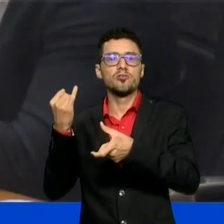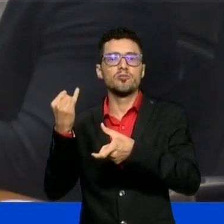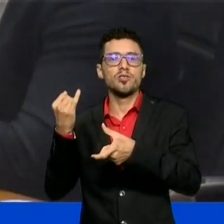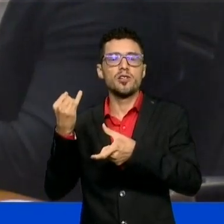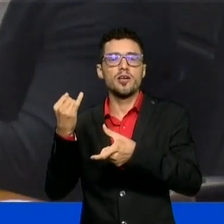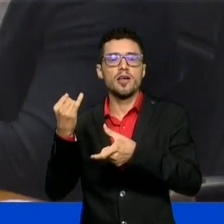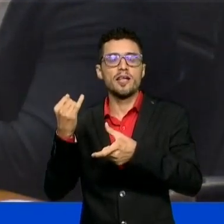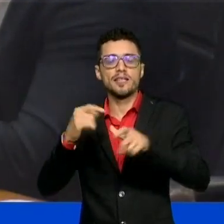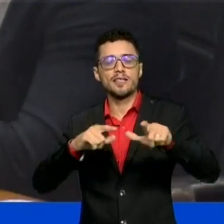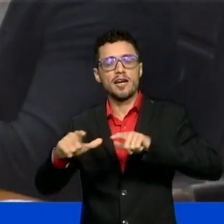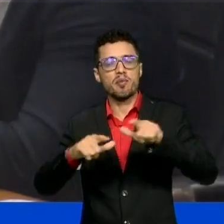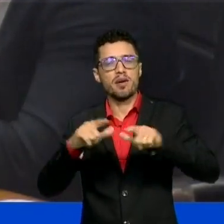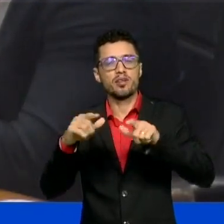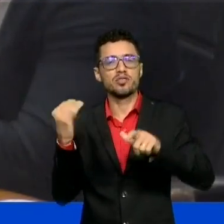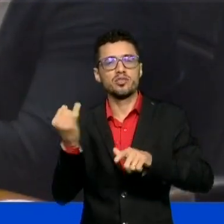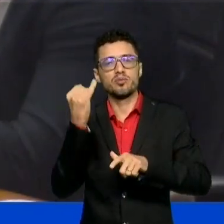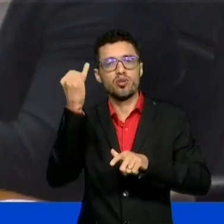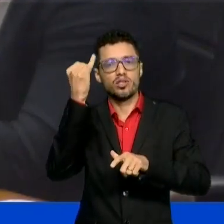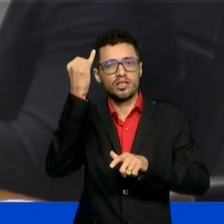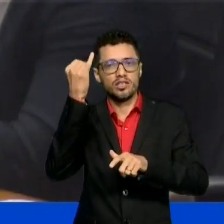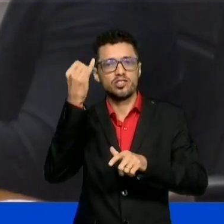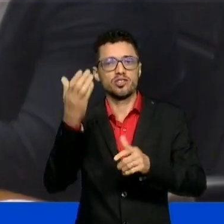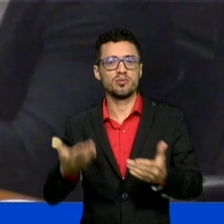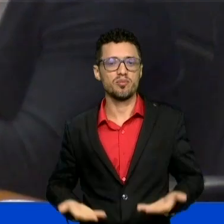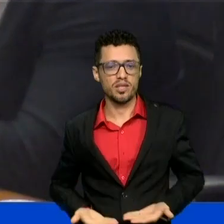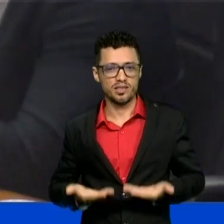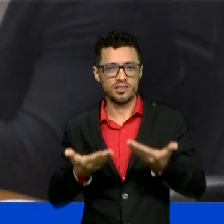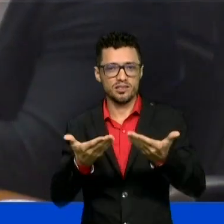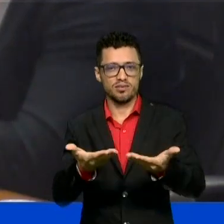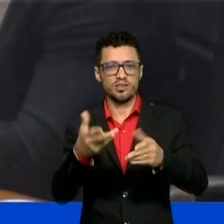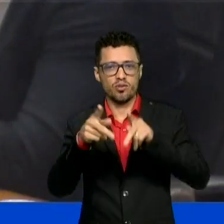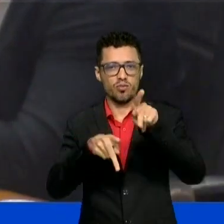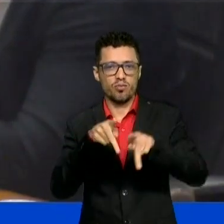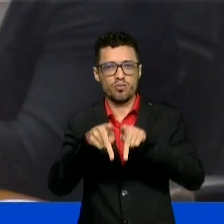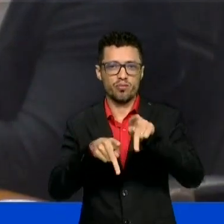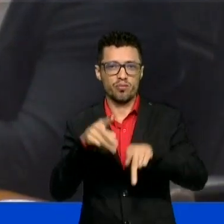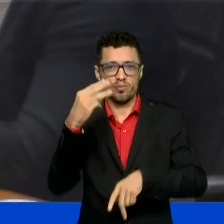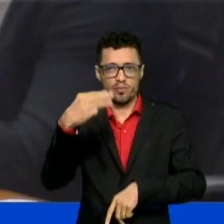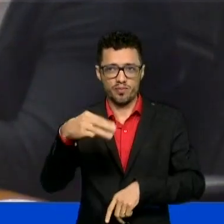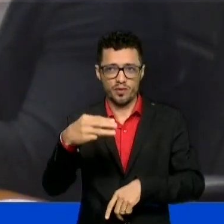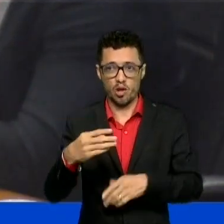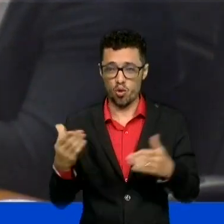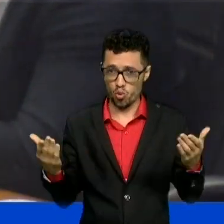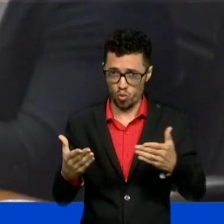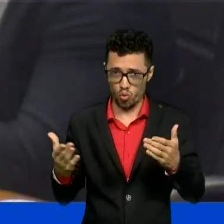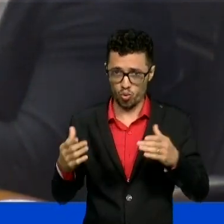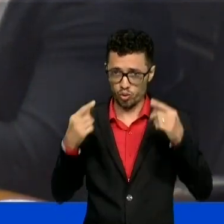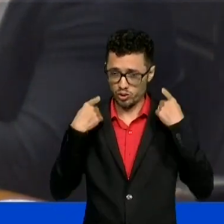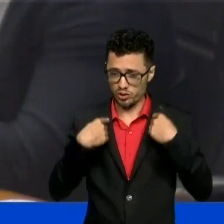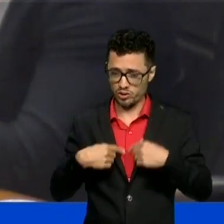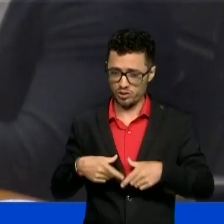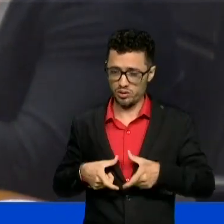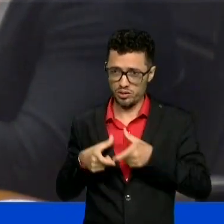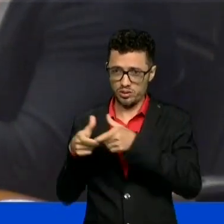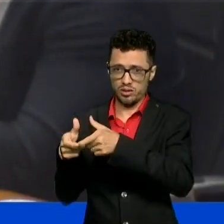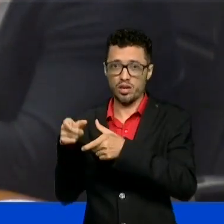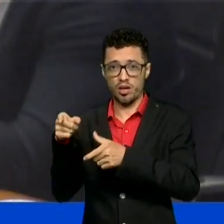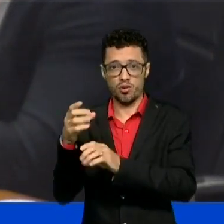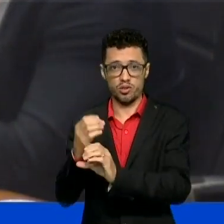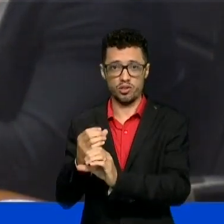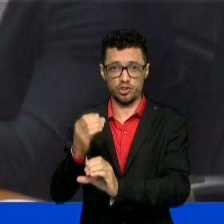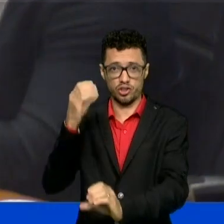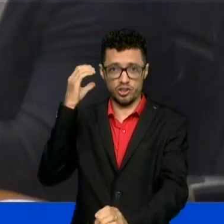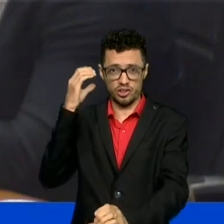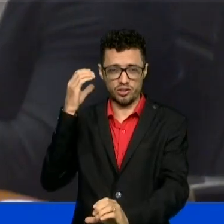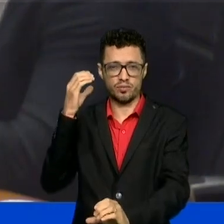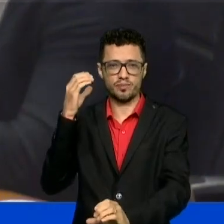relevantes prestados ao povo do Maranhão. Hoje, ao concedê-la ao engenheiro Aparício